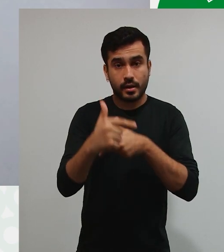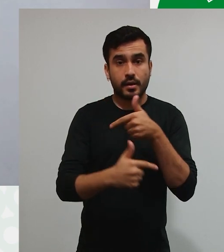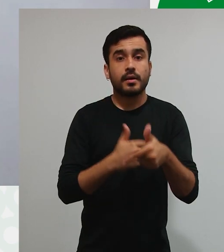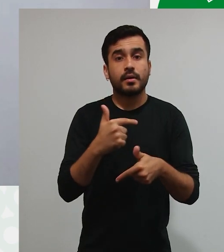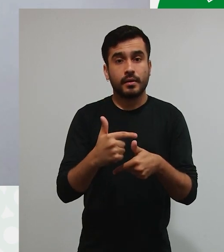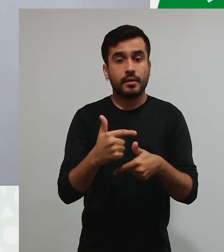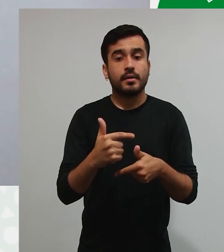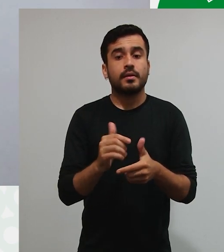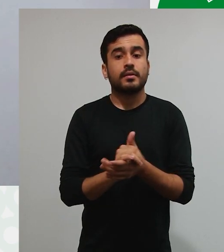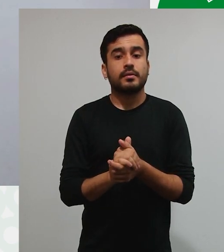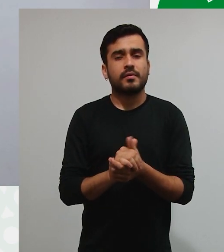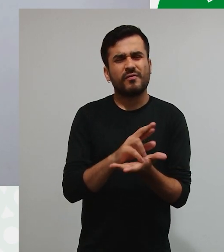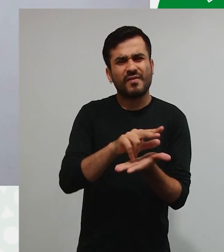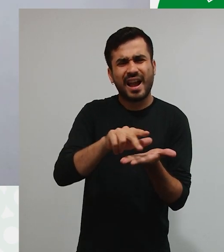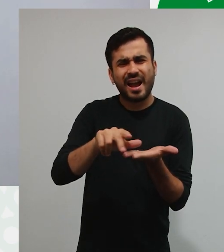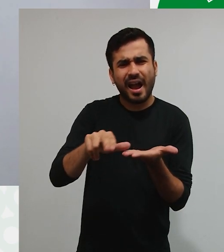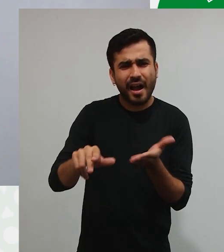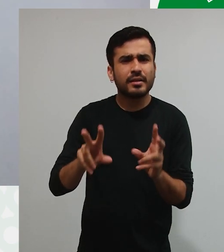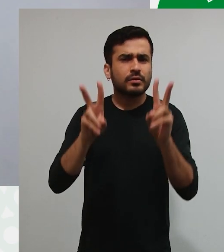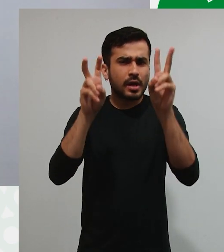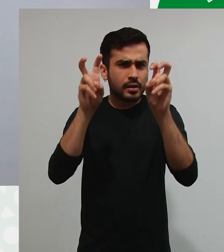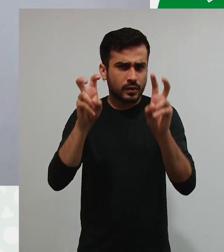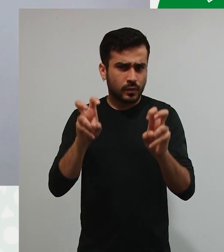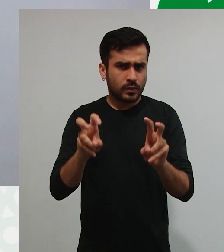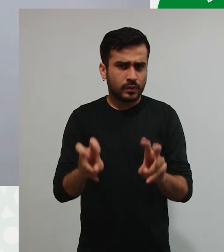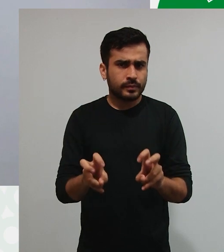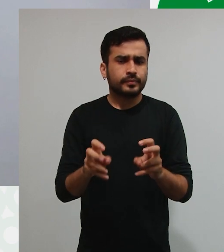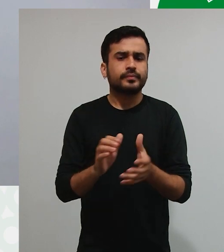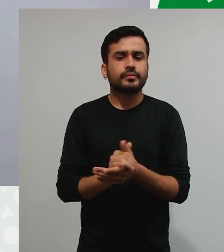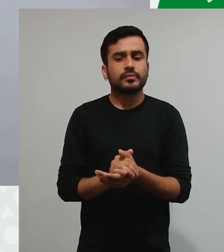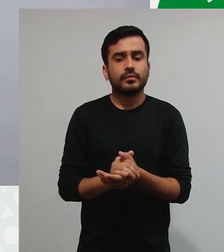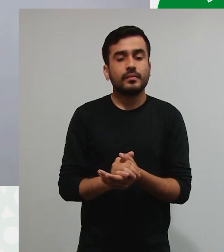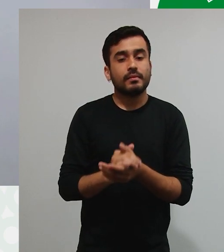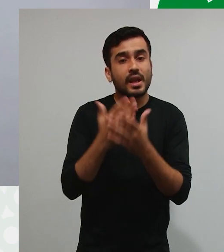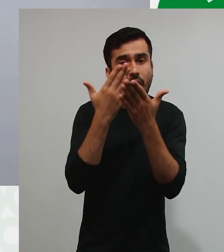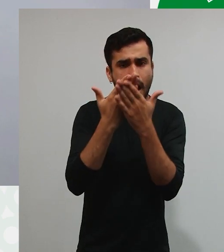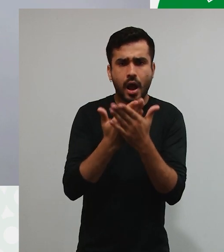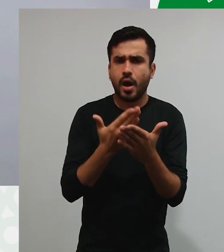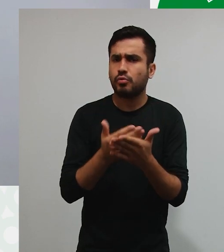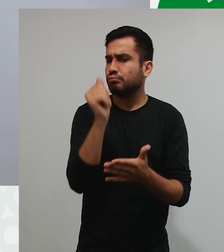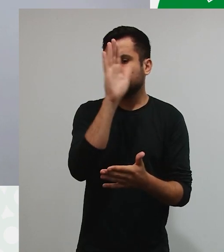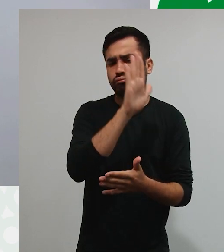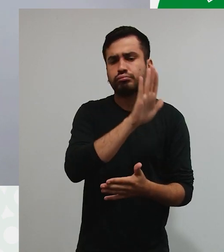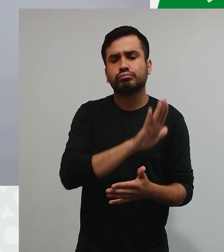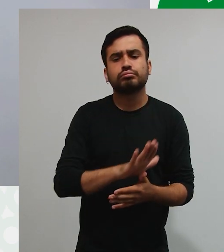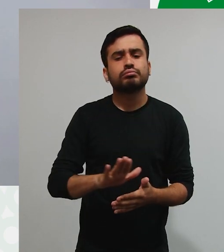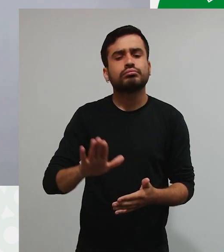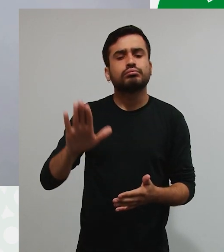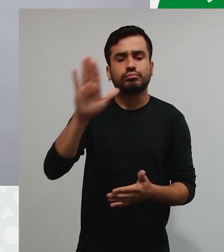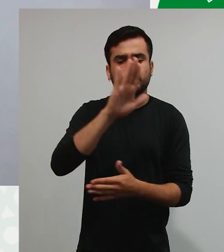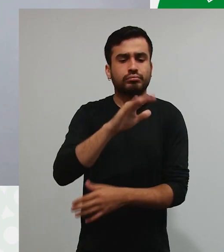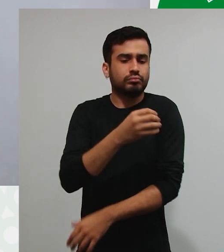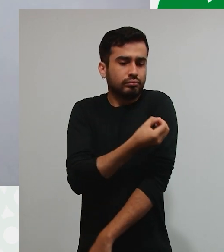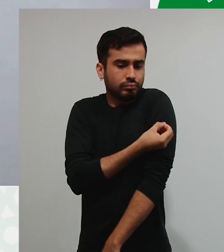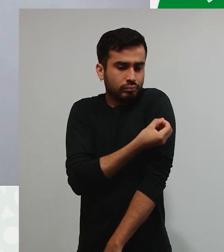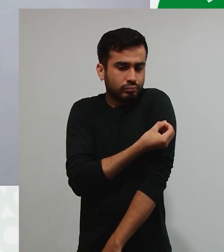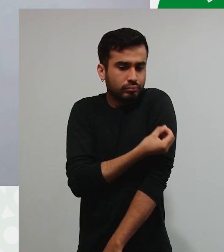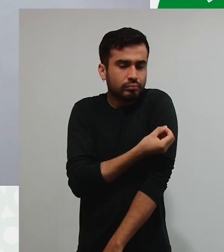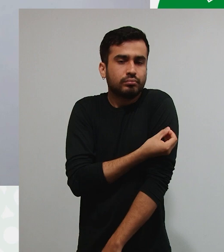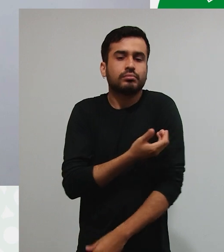as histórias, contam o que eles gostam, e dessa maneira, né, conseguem assimilar